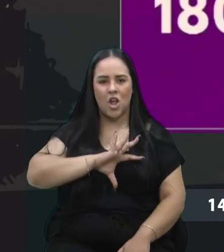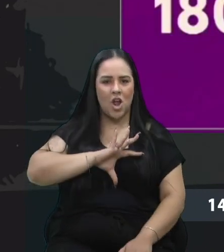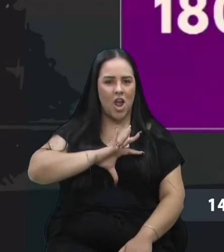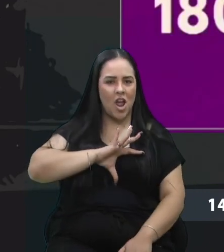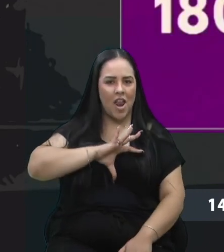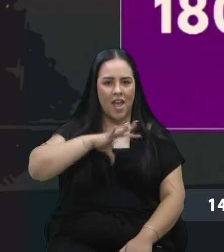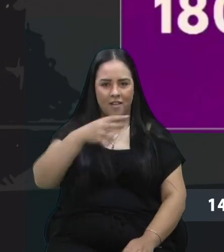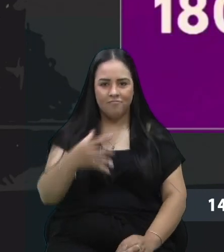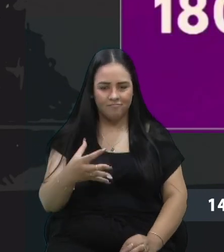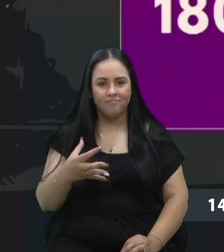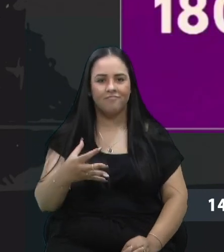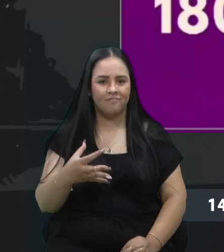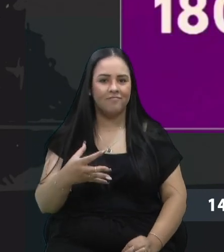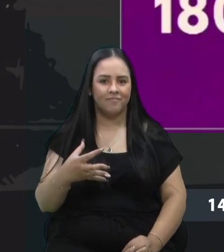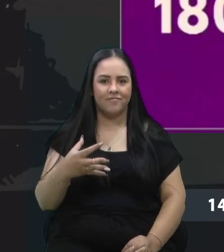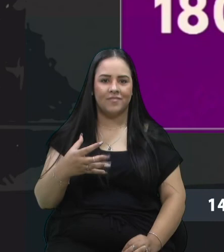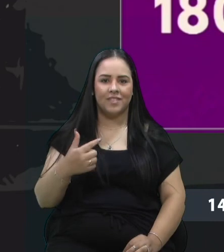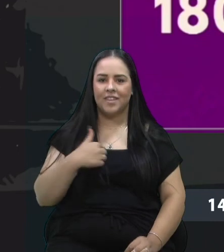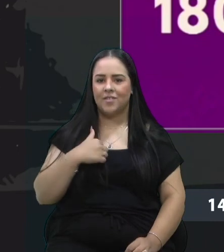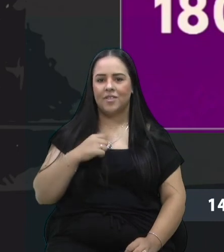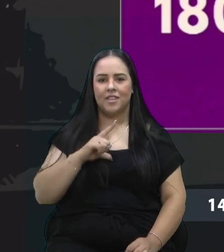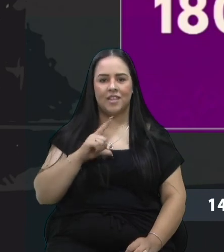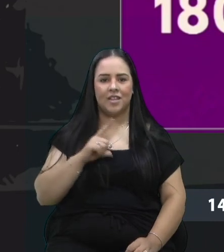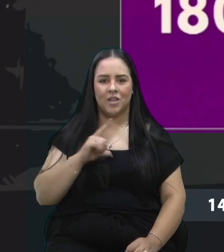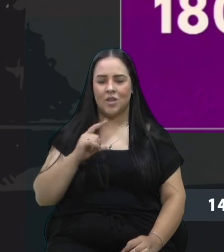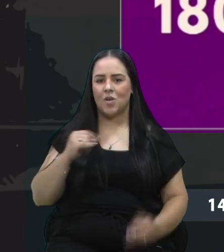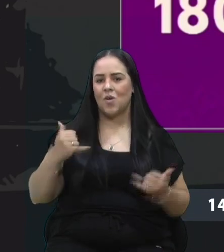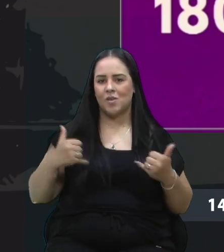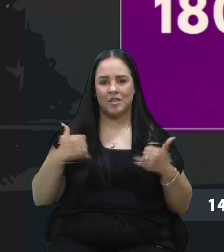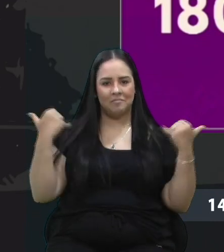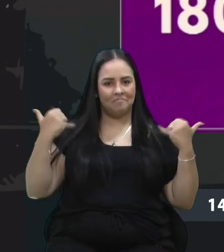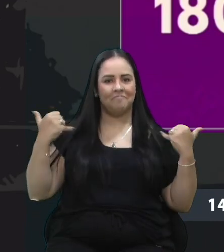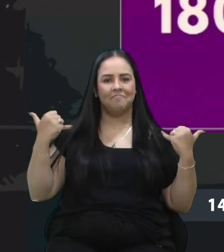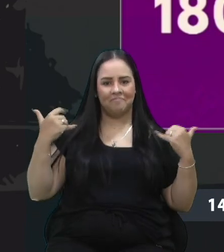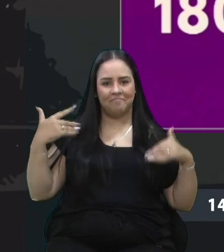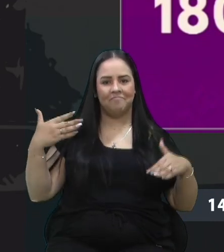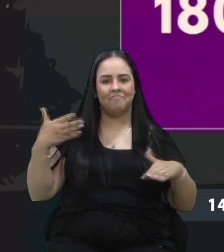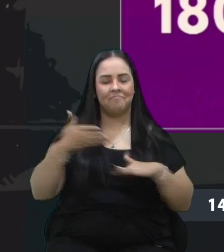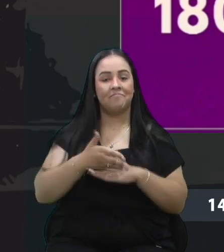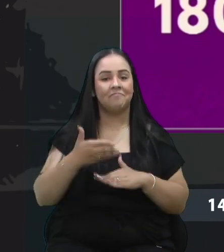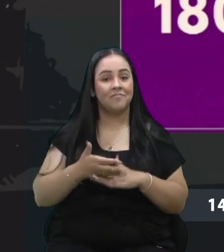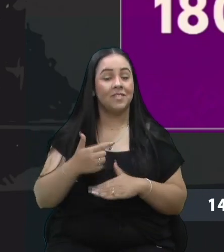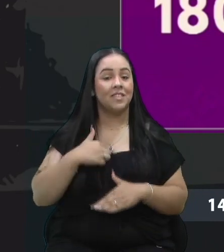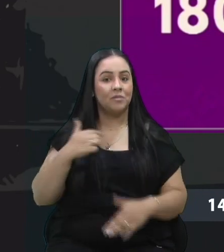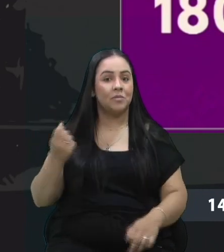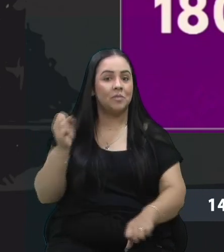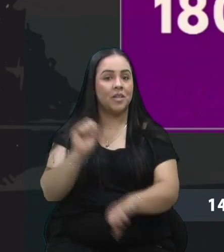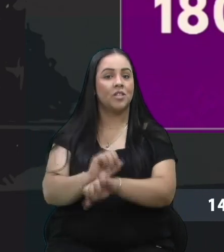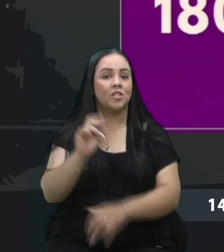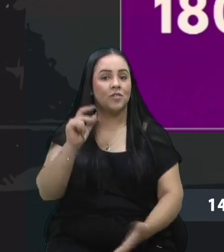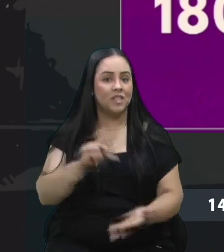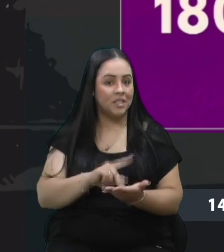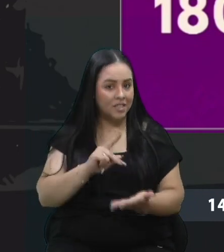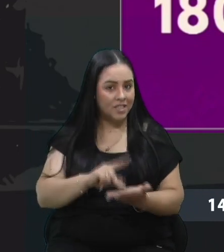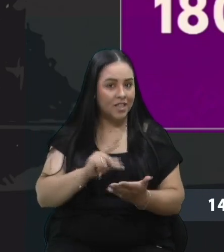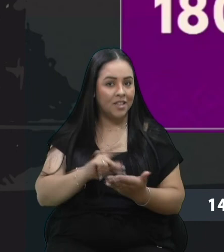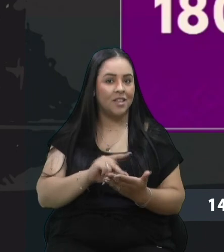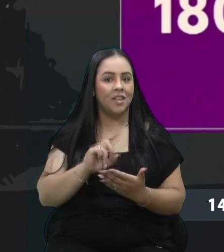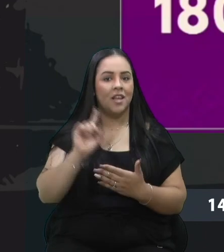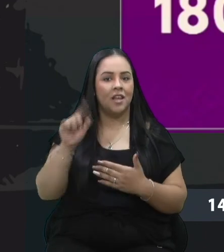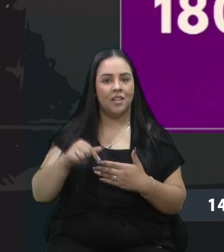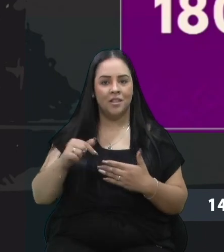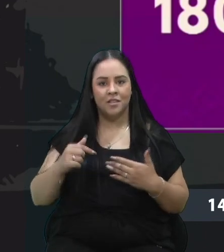determinação, e das quais eu me orgulho muito de fazer parte. E eu espero verdadeiramente que essa seja uma